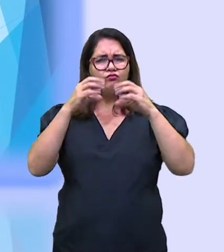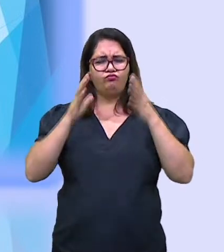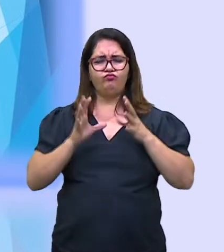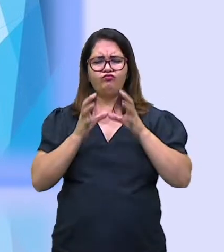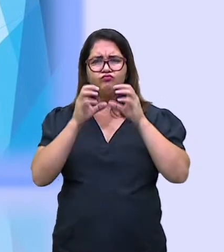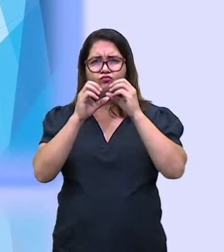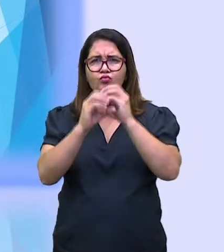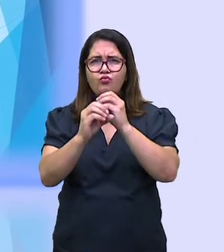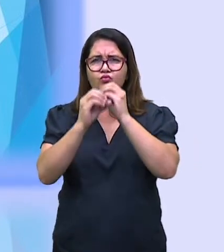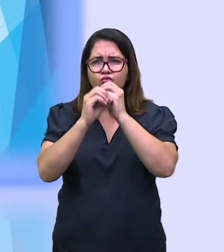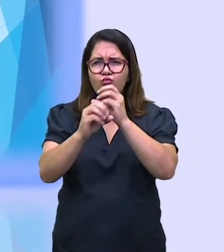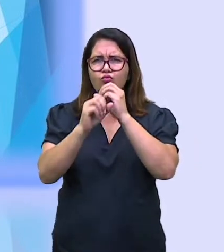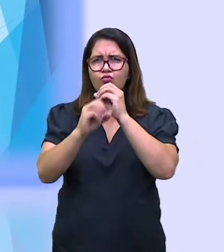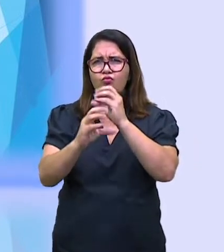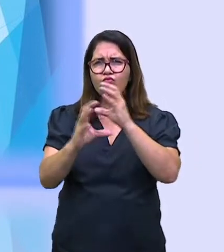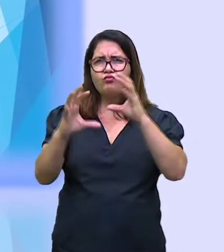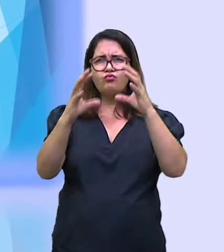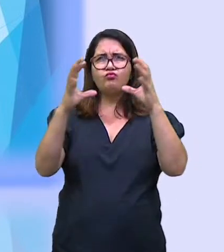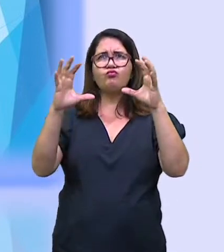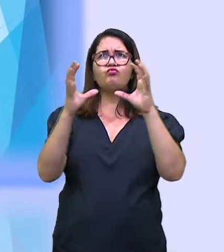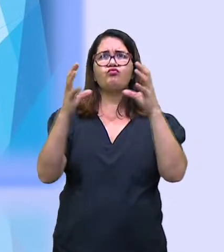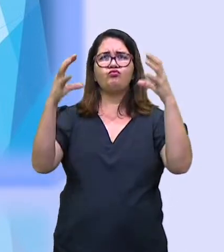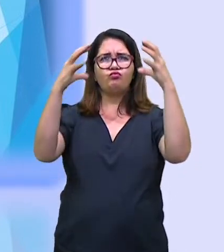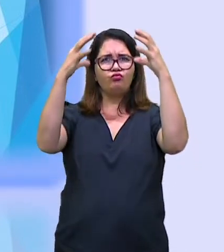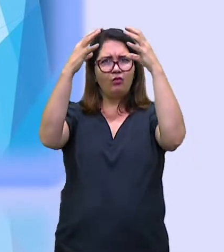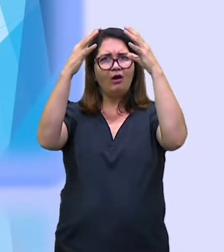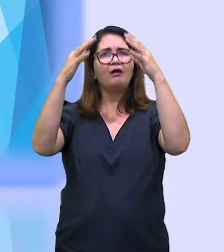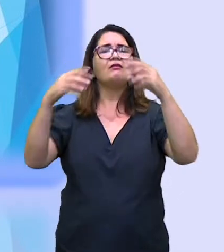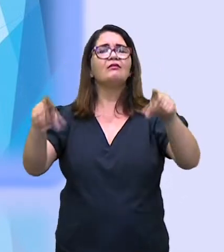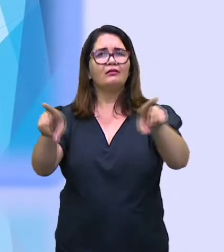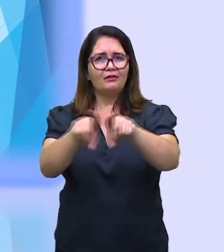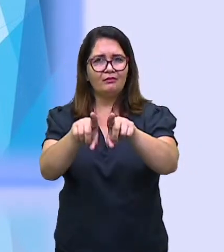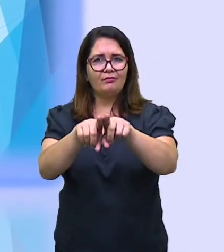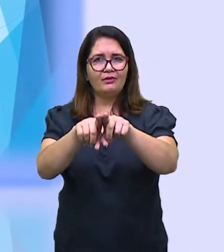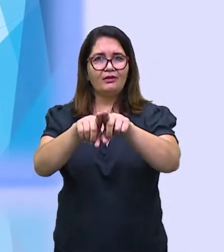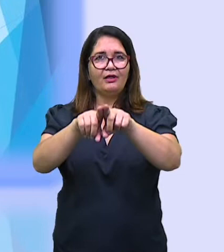xenônio. Sendo que eles compõem cerca de